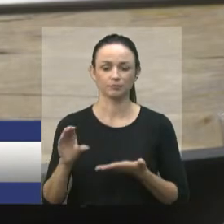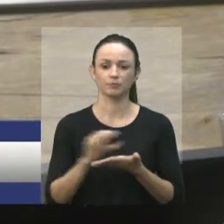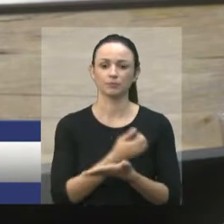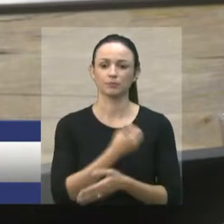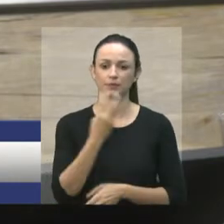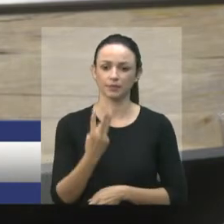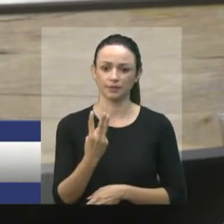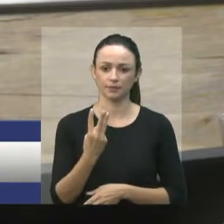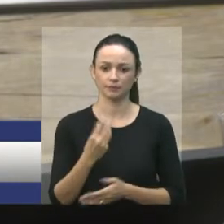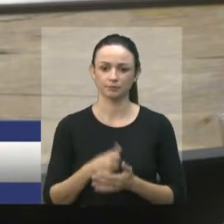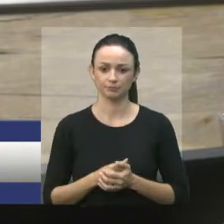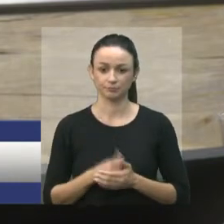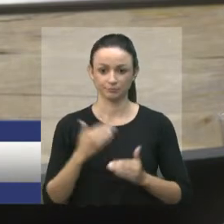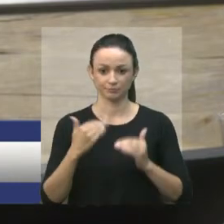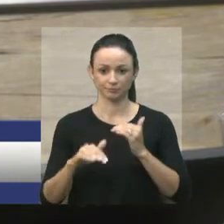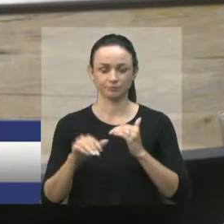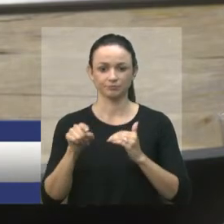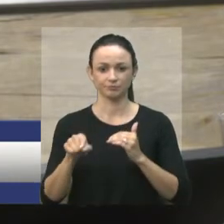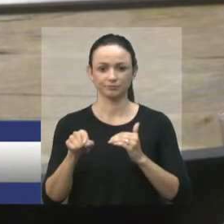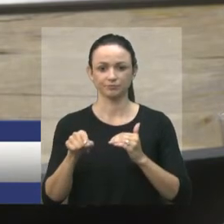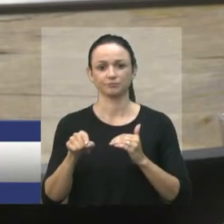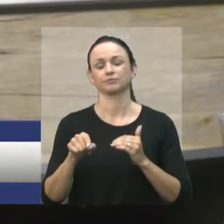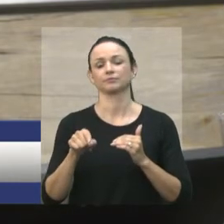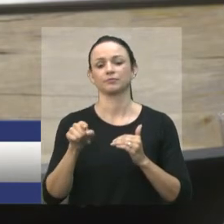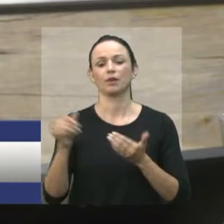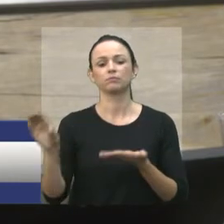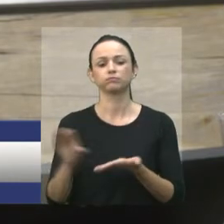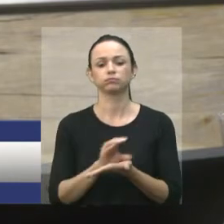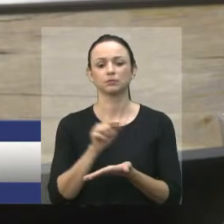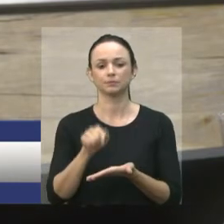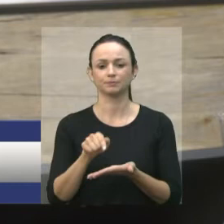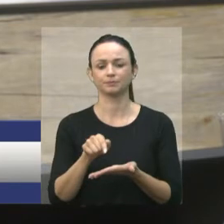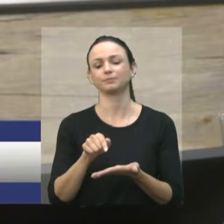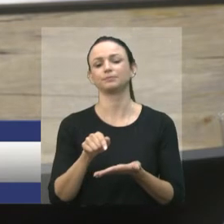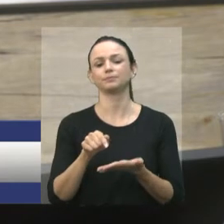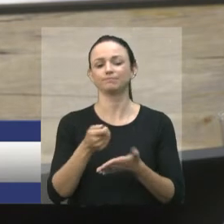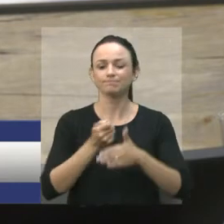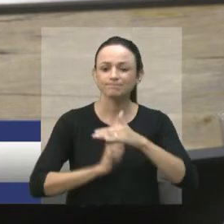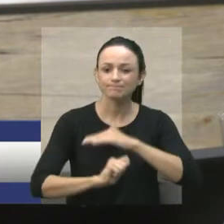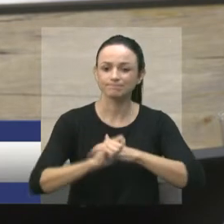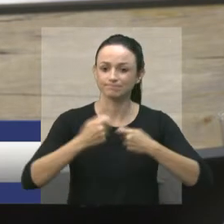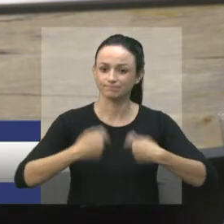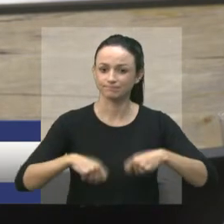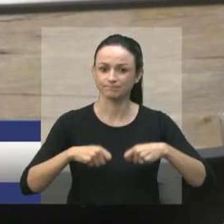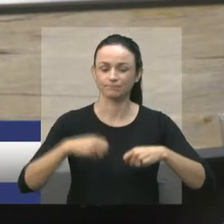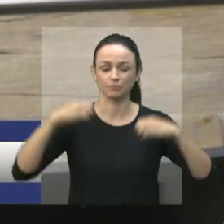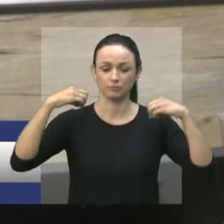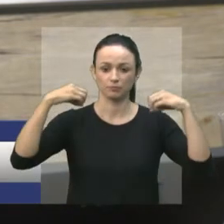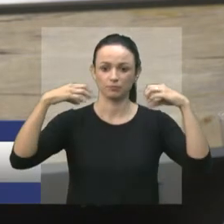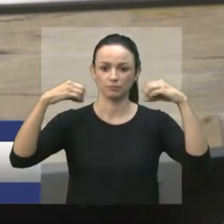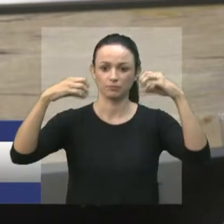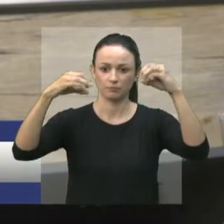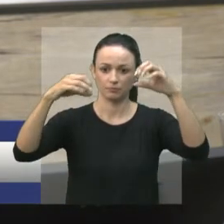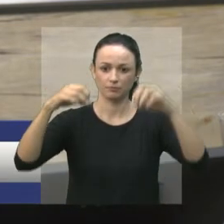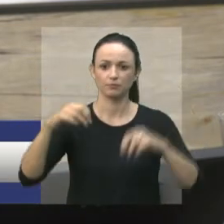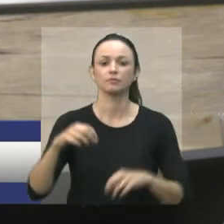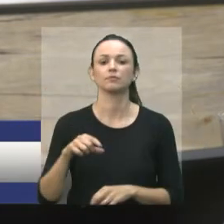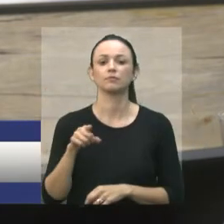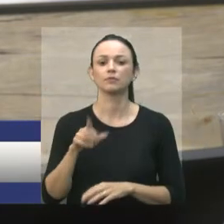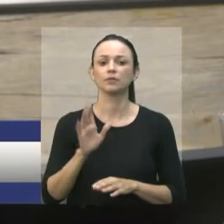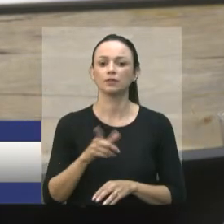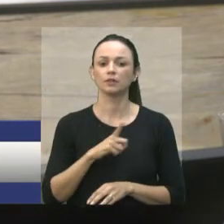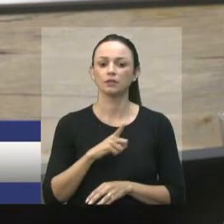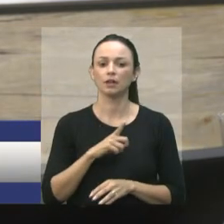3, contrária. Vez que a destinação de recursos à promoção dos investimentos necessários na iluminação pública do município de Jaú já